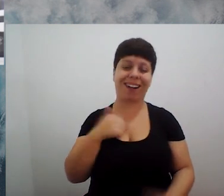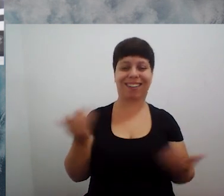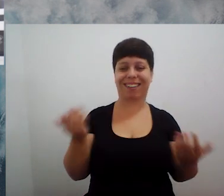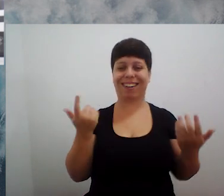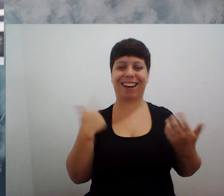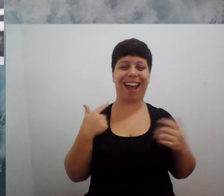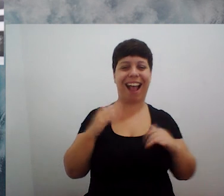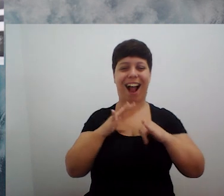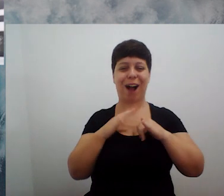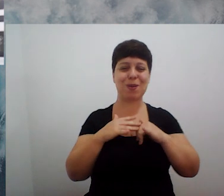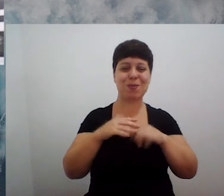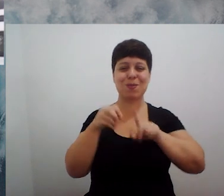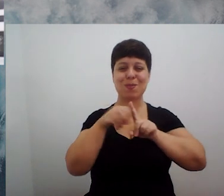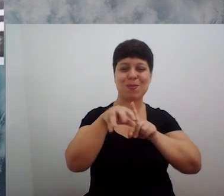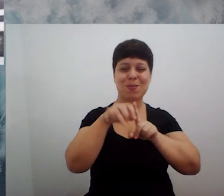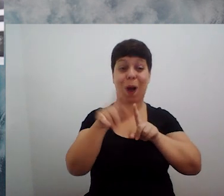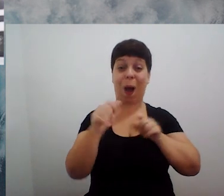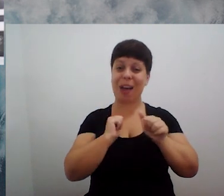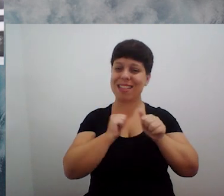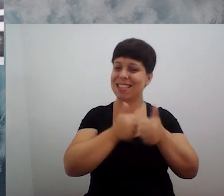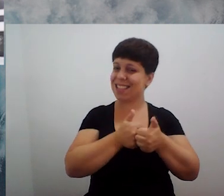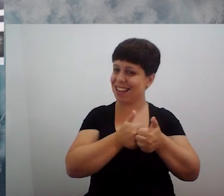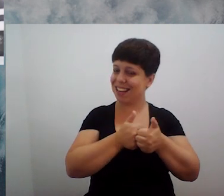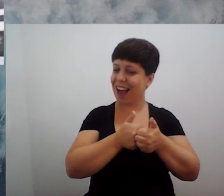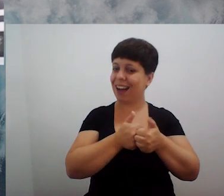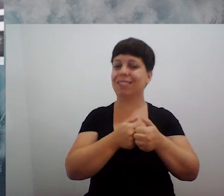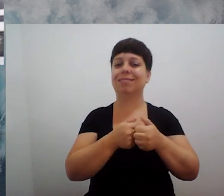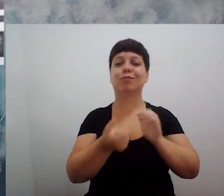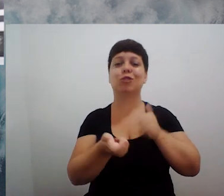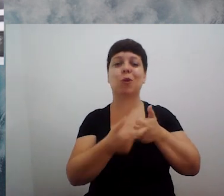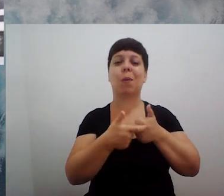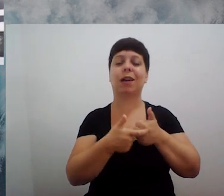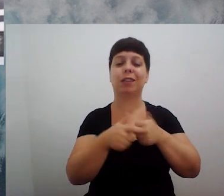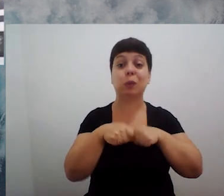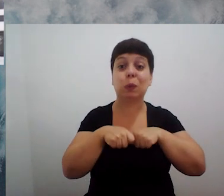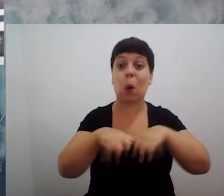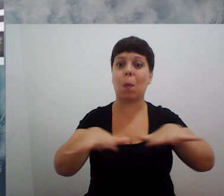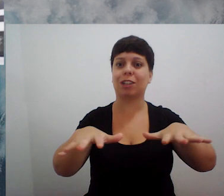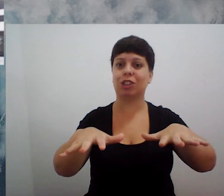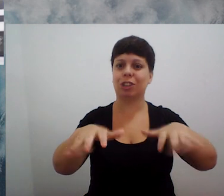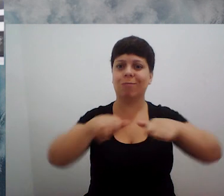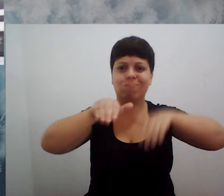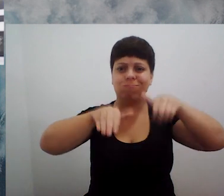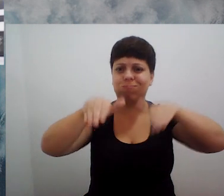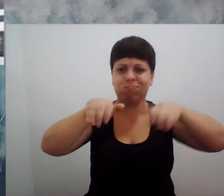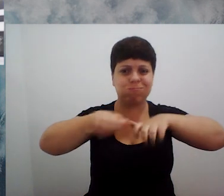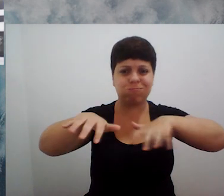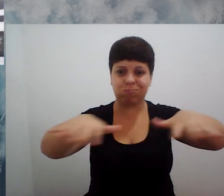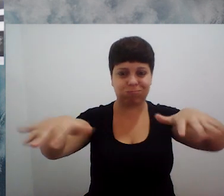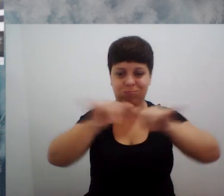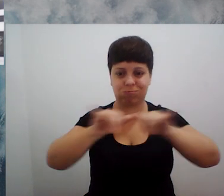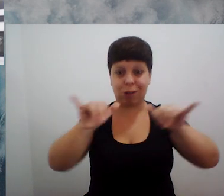blogueiro, siga nosso canal, deixe sua curtida e compartilhe o vídeo para nos ajudar a espalhar essa mensagem. E por